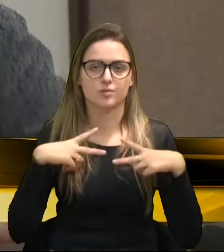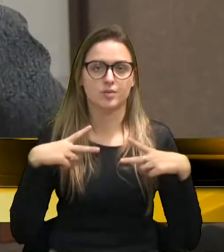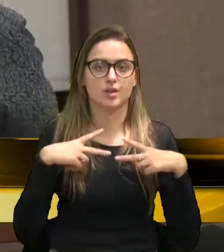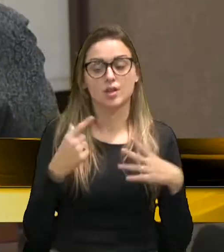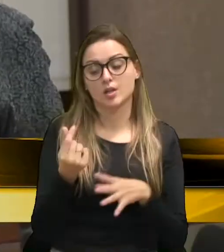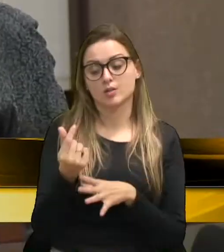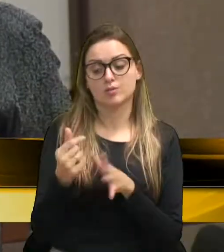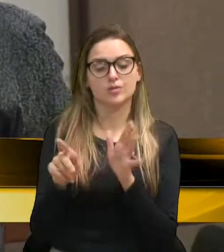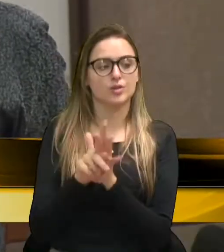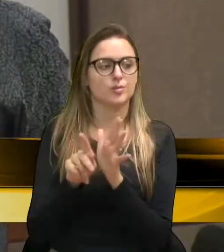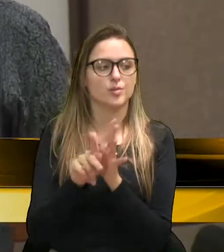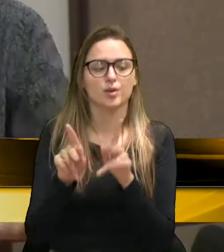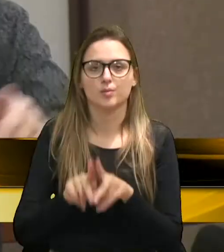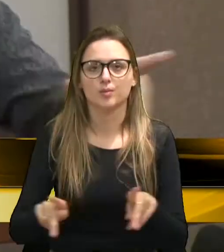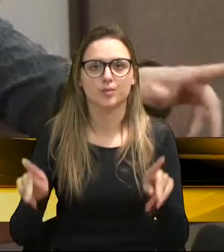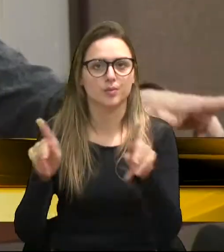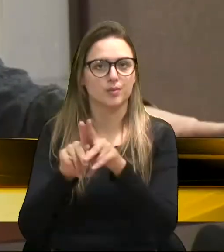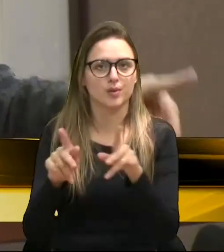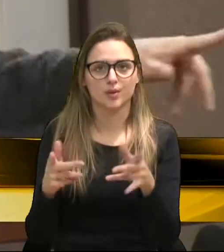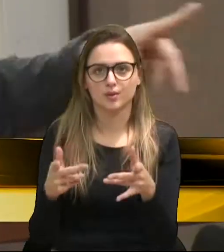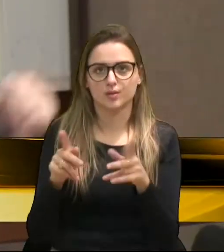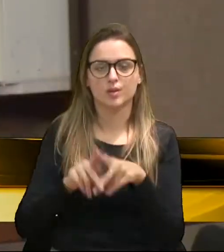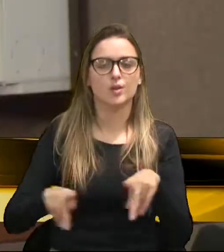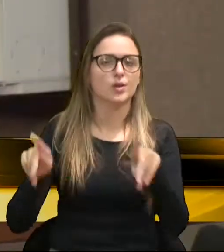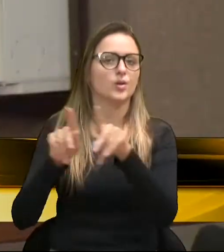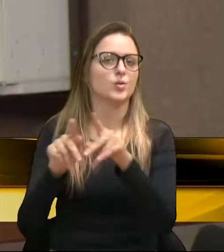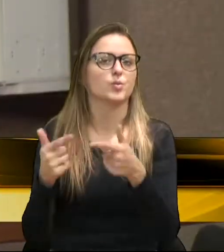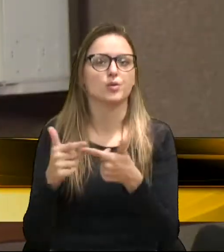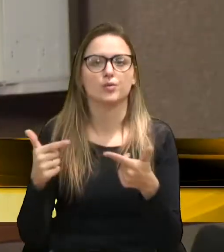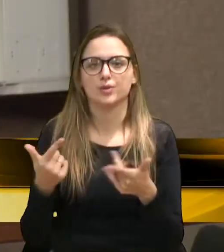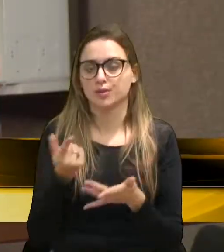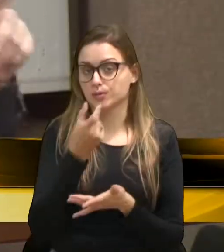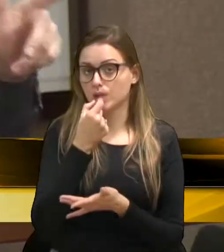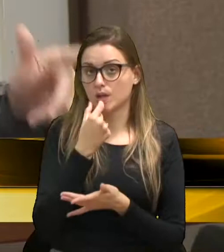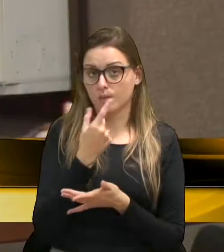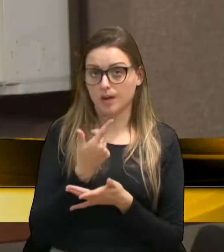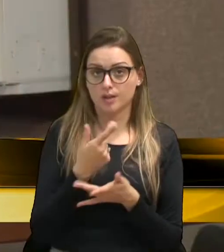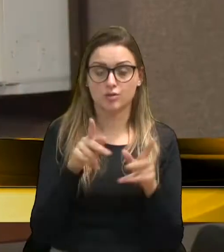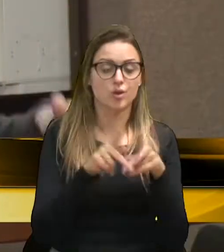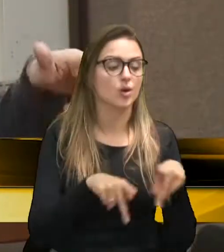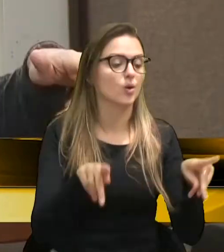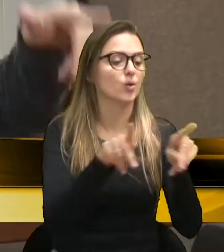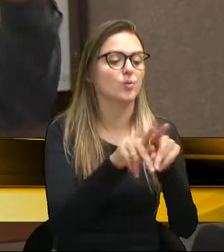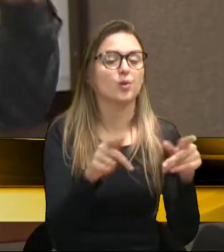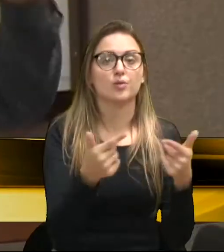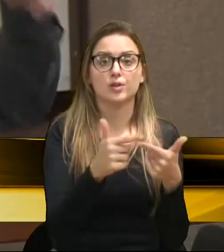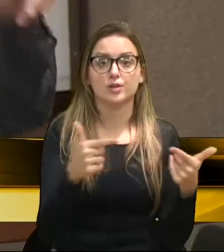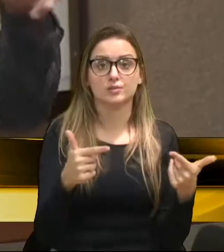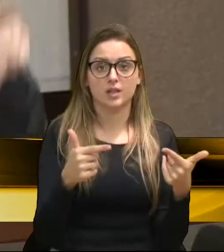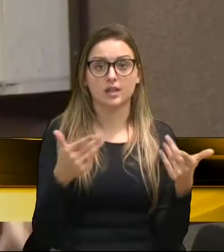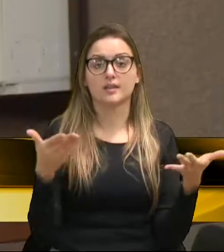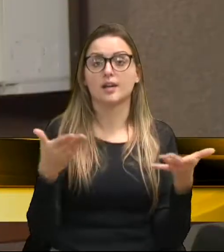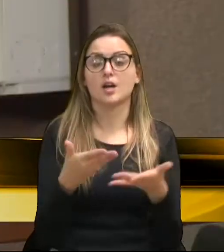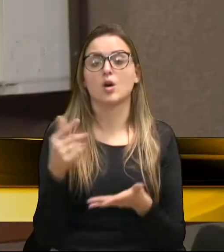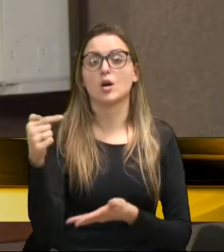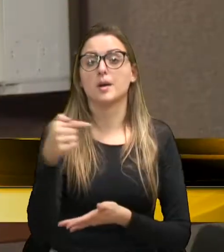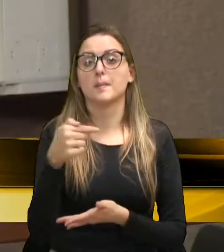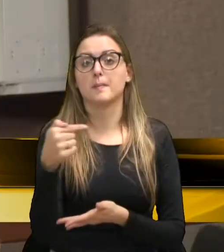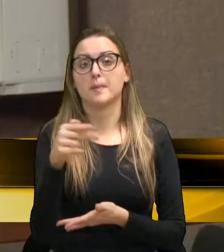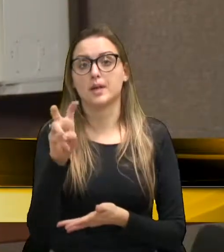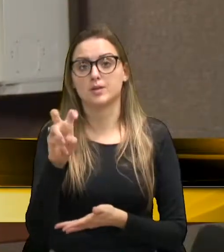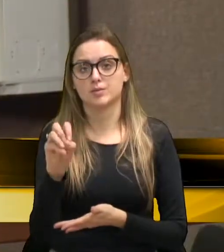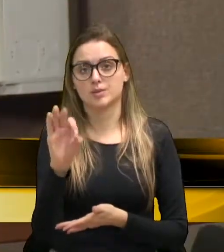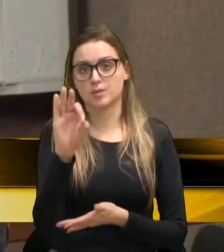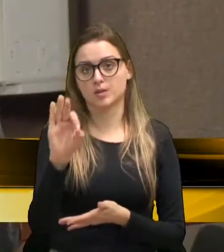da população. A população é essa que não tem medicamento. A população é essa que agora terá 50% a menos